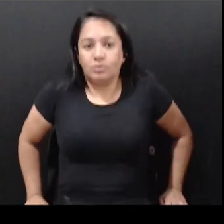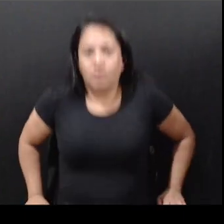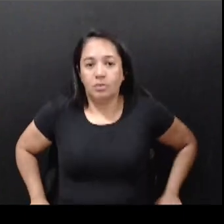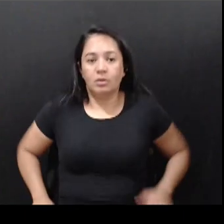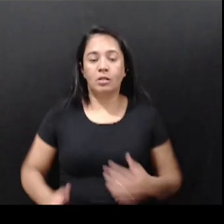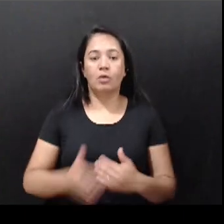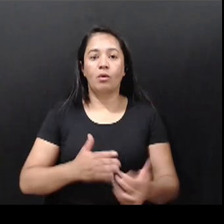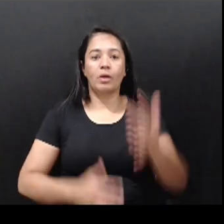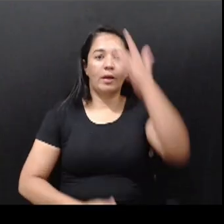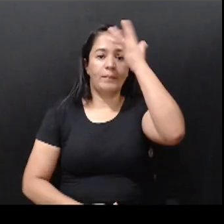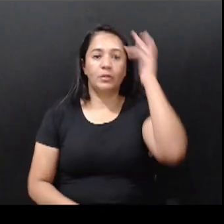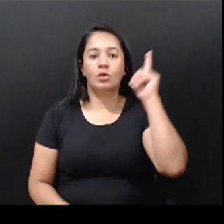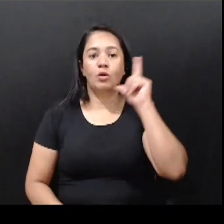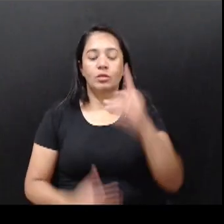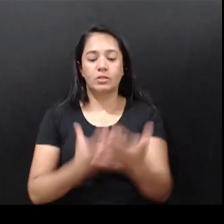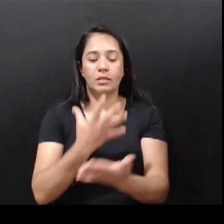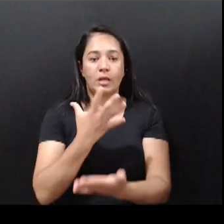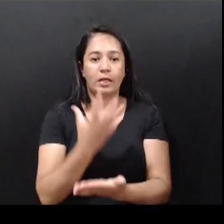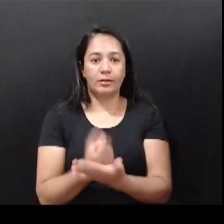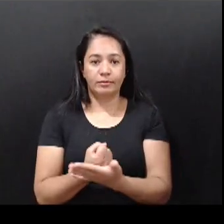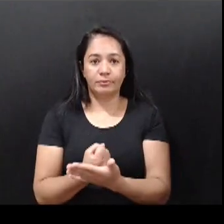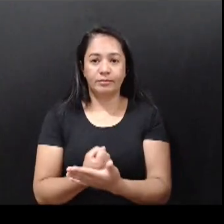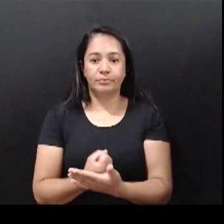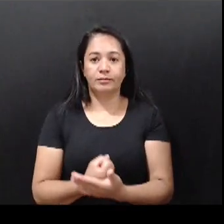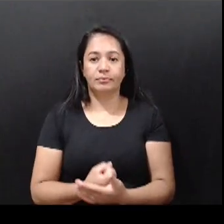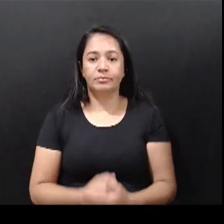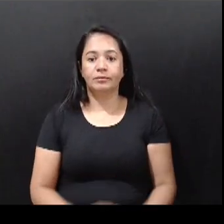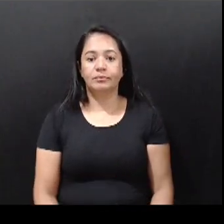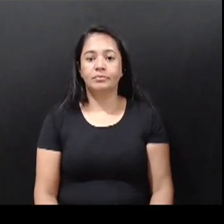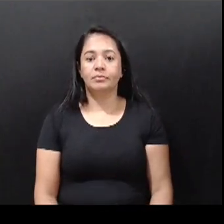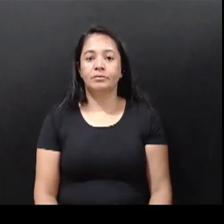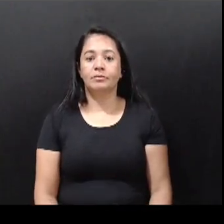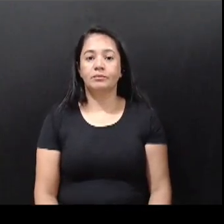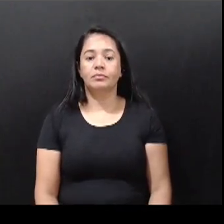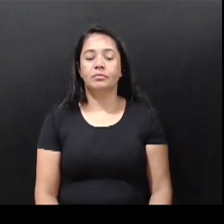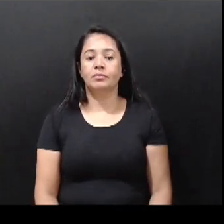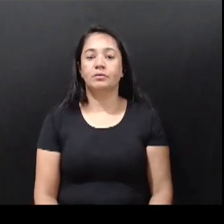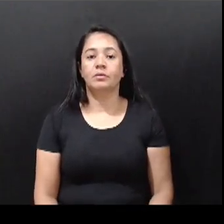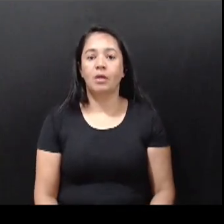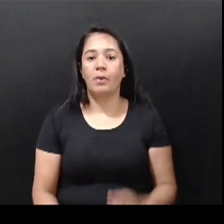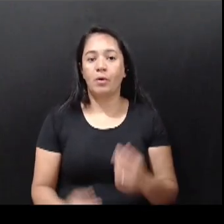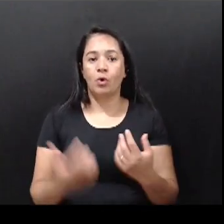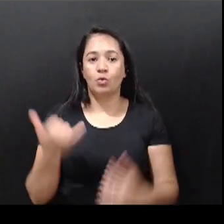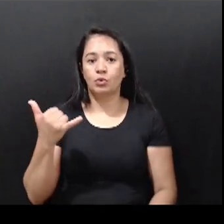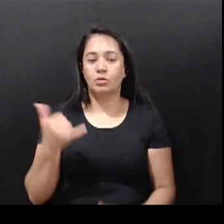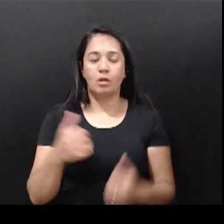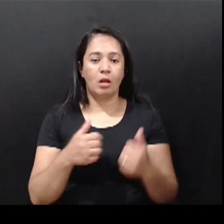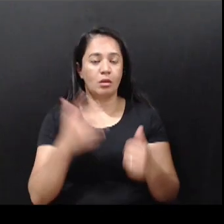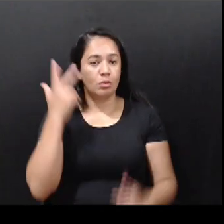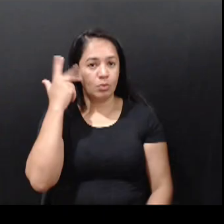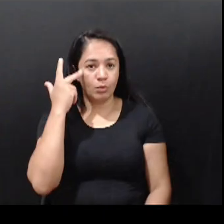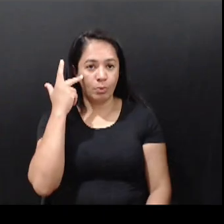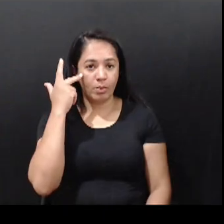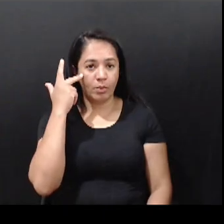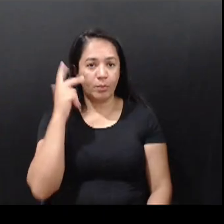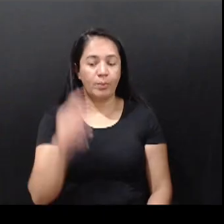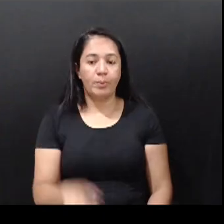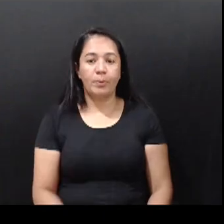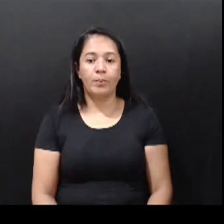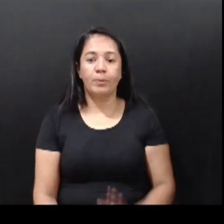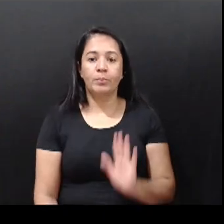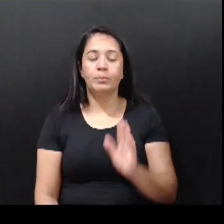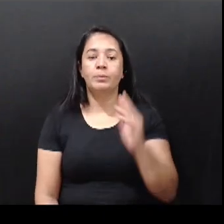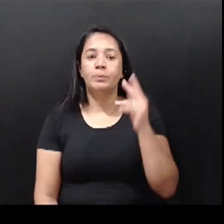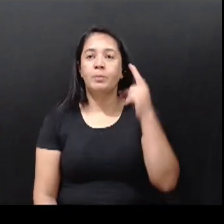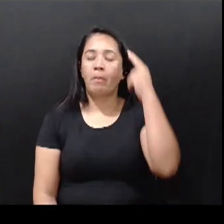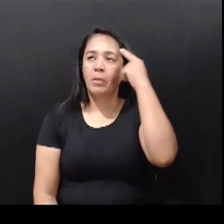download, não tem que ter um celular ali de ponta, de última geração, nada disso, e também ele foi pensado no sentido